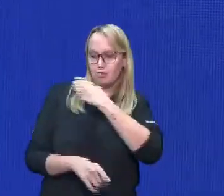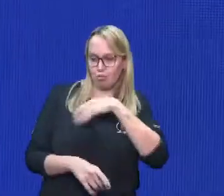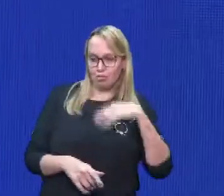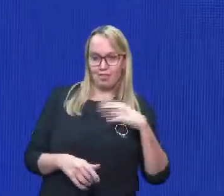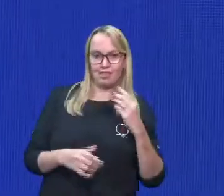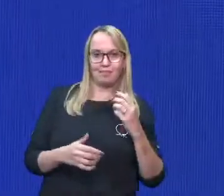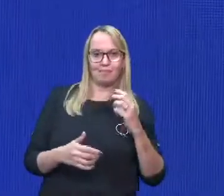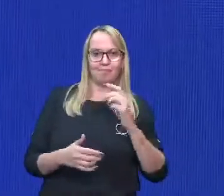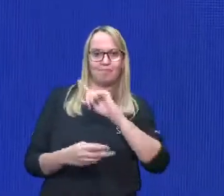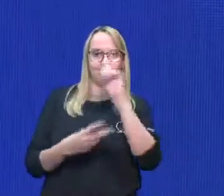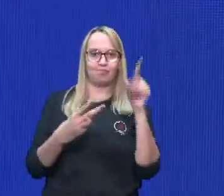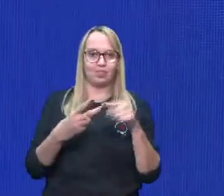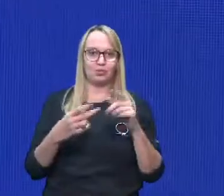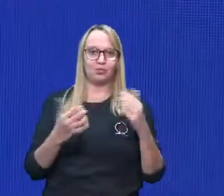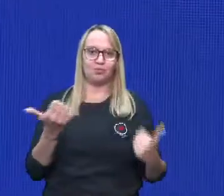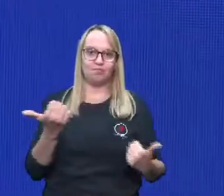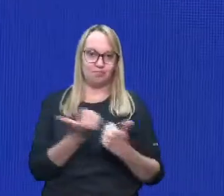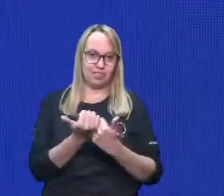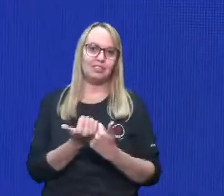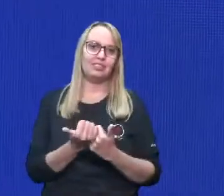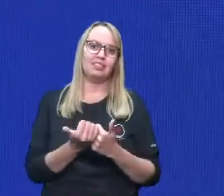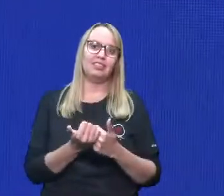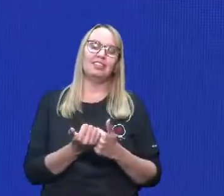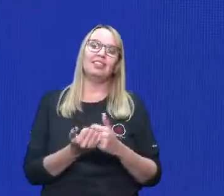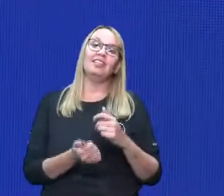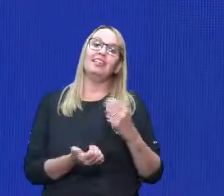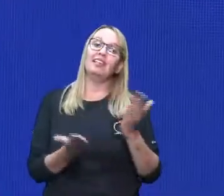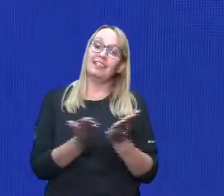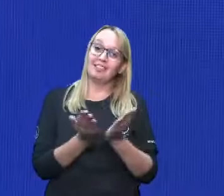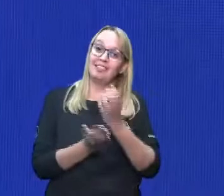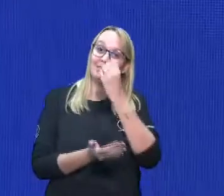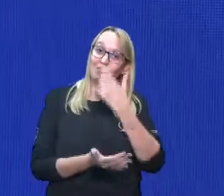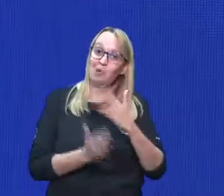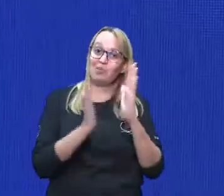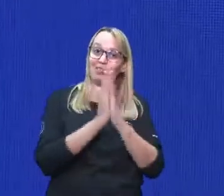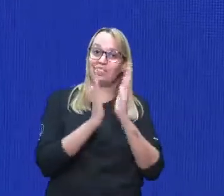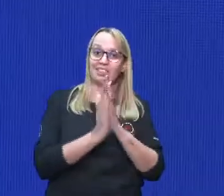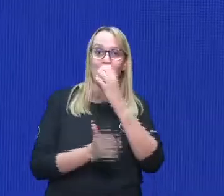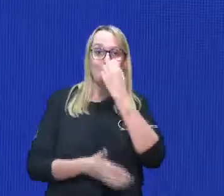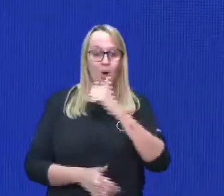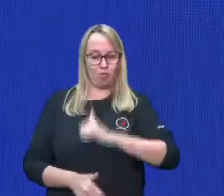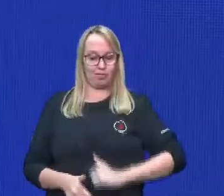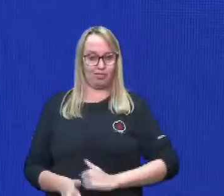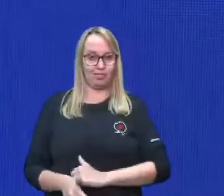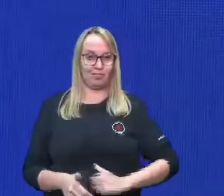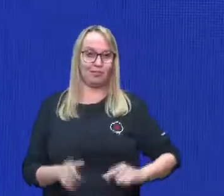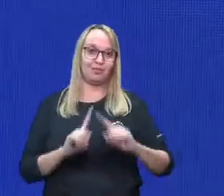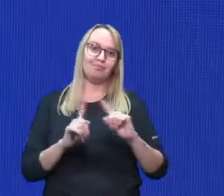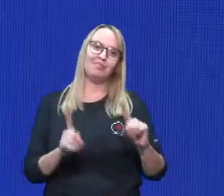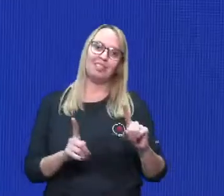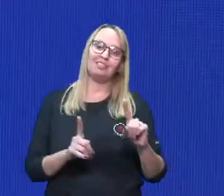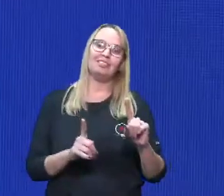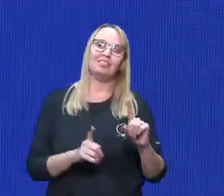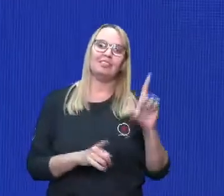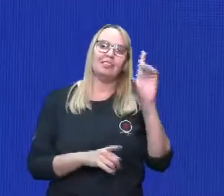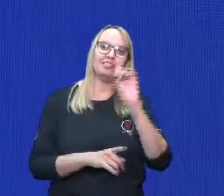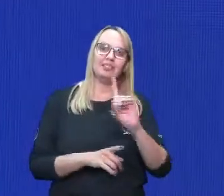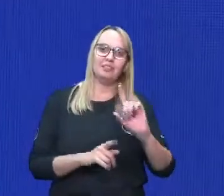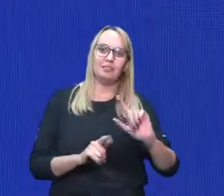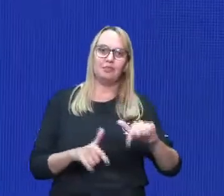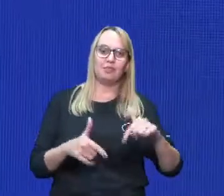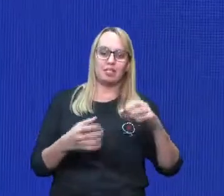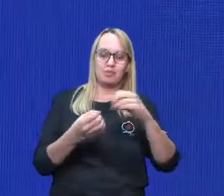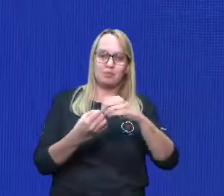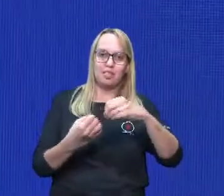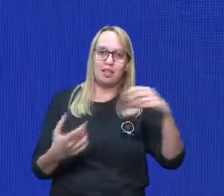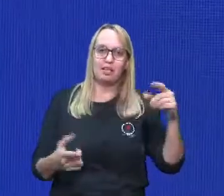Amigo, crente é bom de oração, deveria pelo menos, bom de oração, bom de jejum, mas acredite, Deus abre a porta, mas a